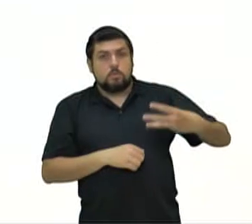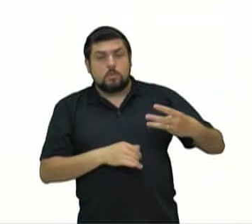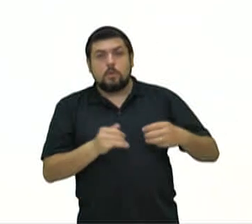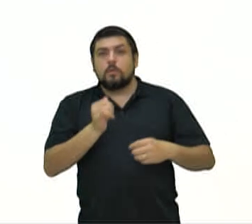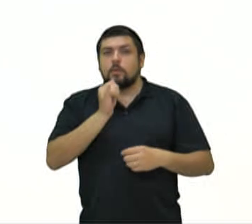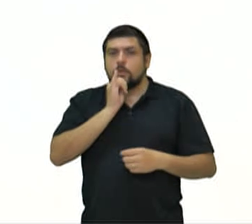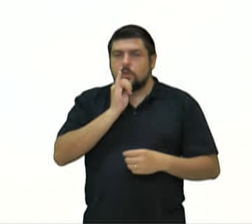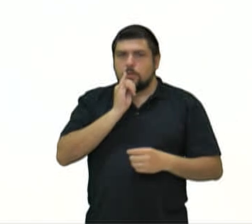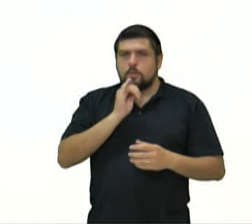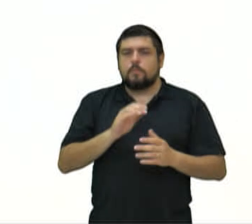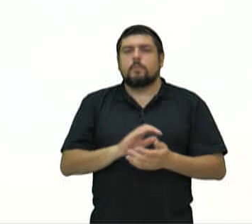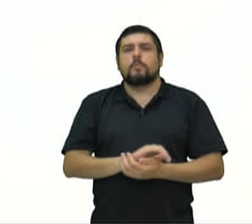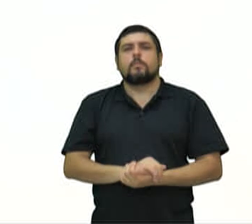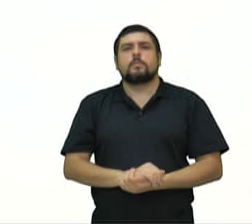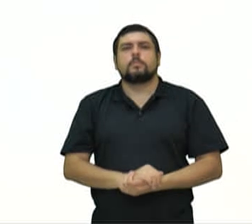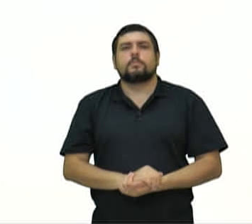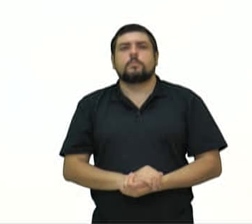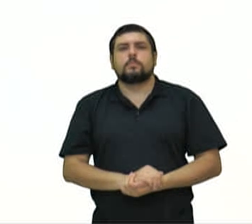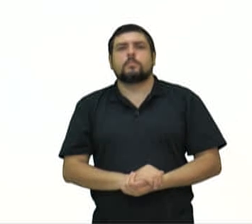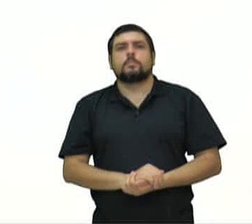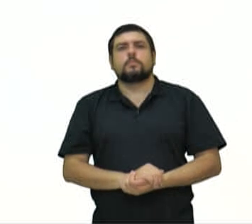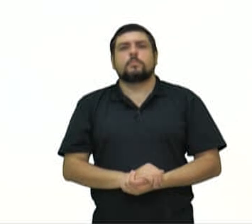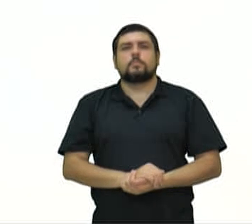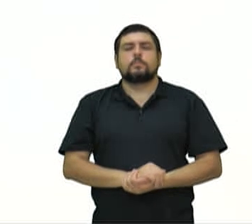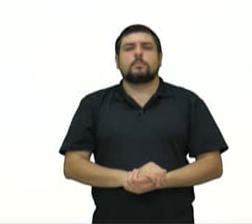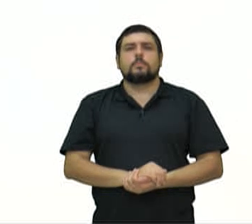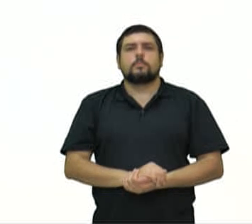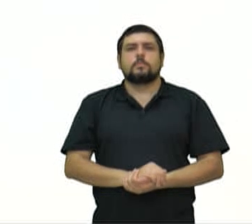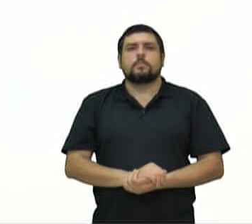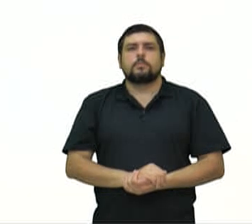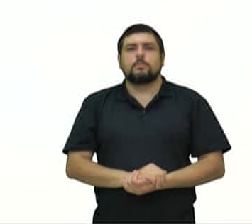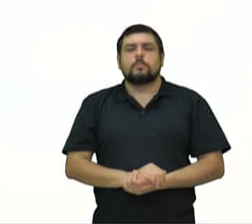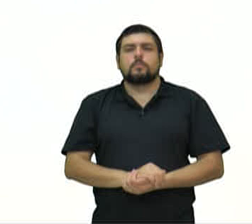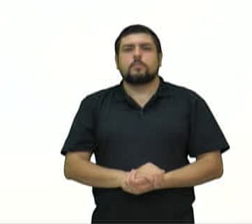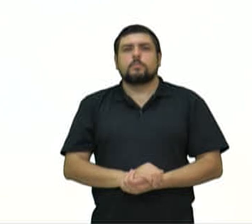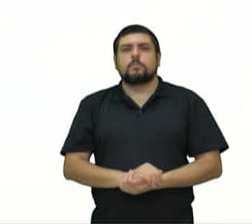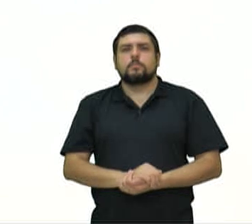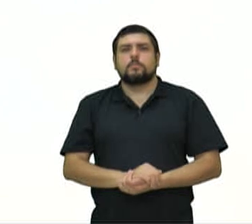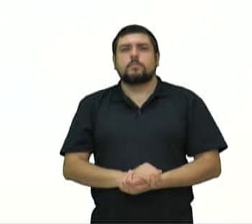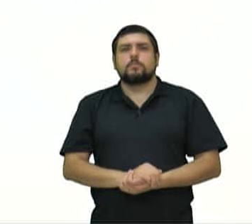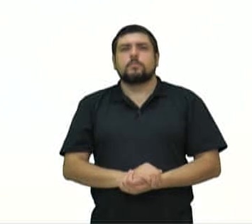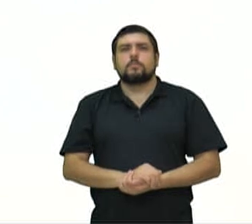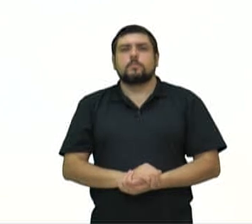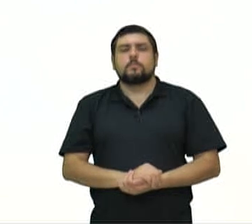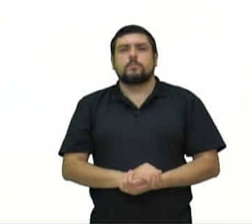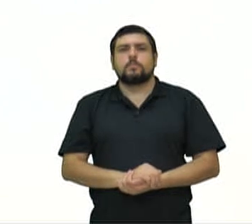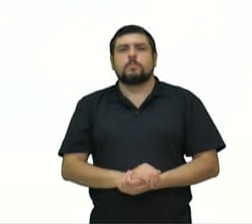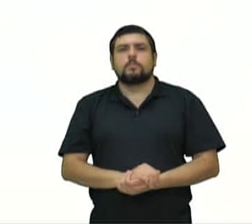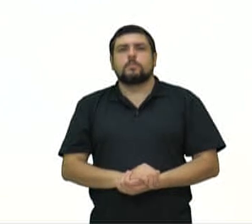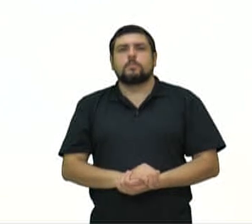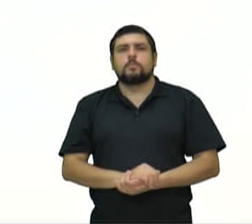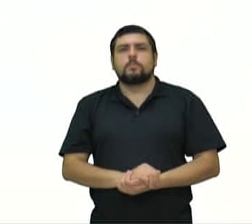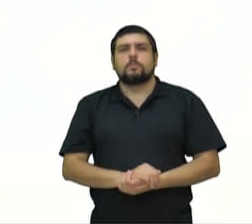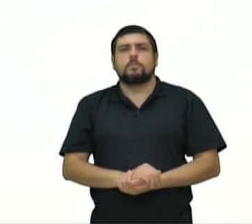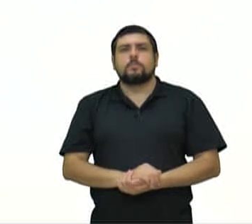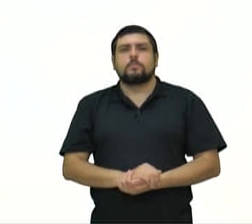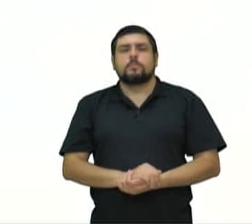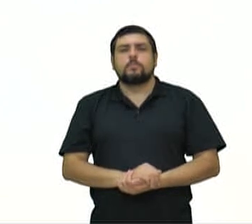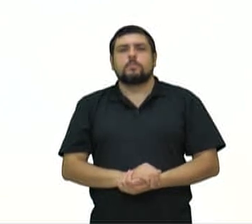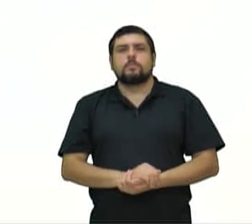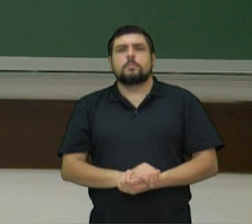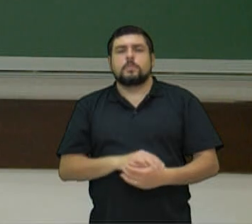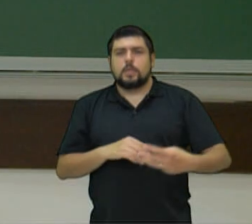mountains see small with compared with the amazing sky that shows like a painter's canvas." Então aqui eu usei o